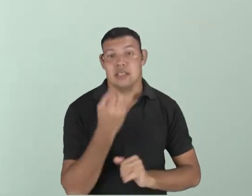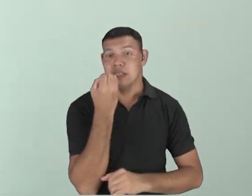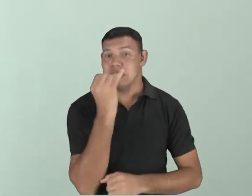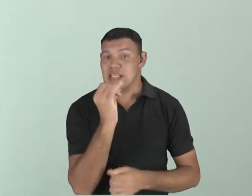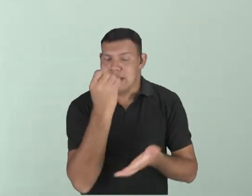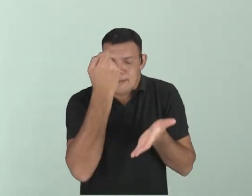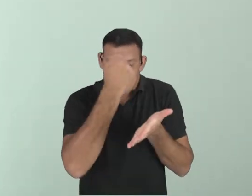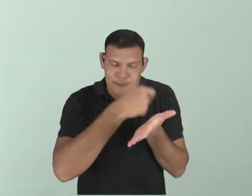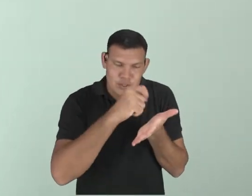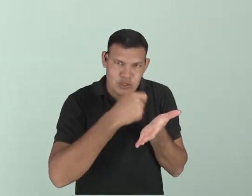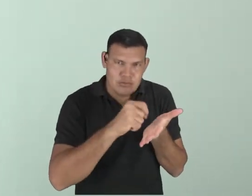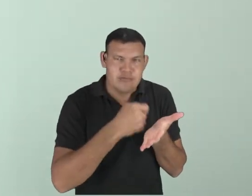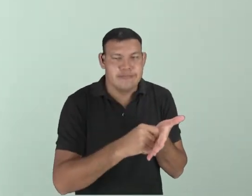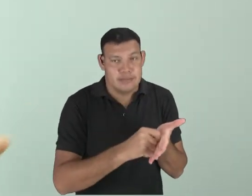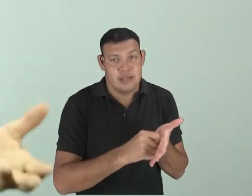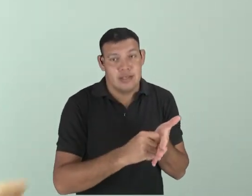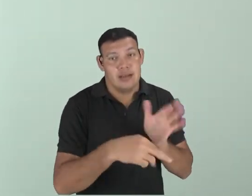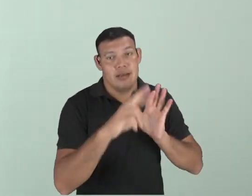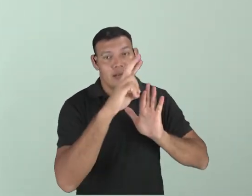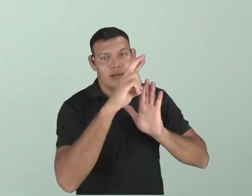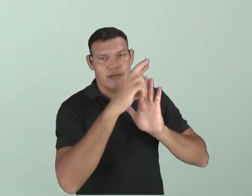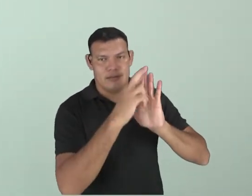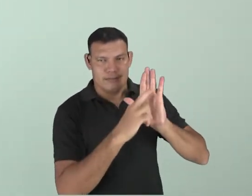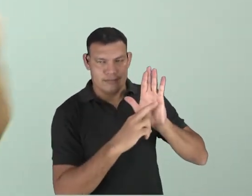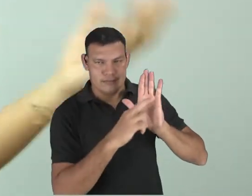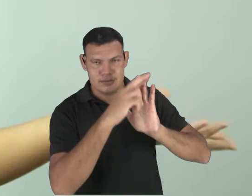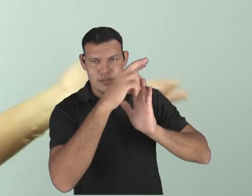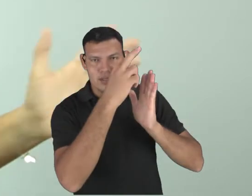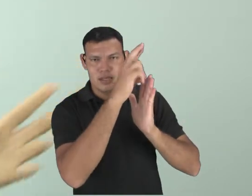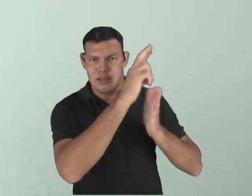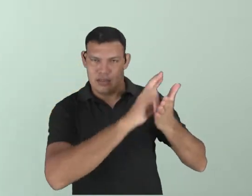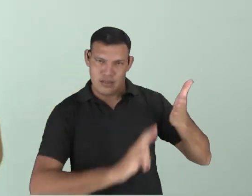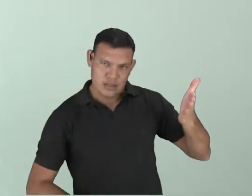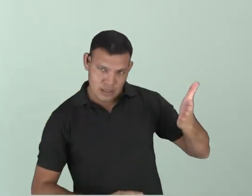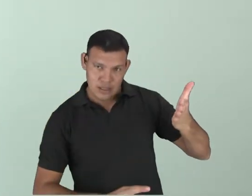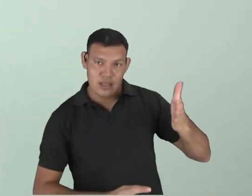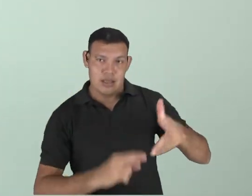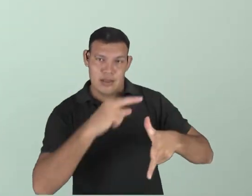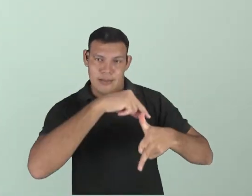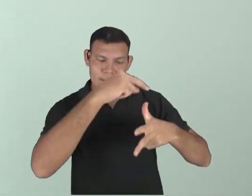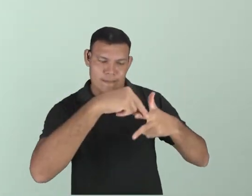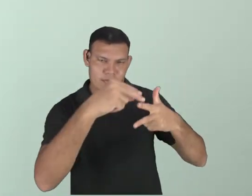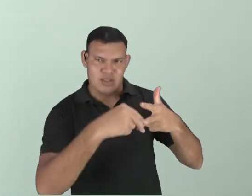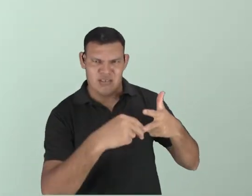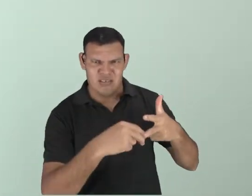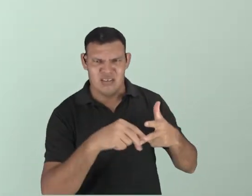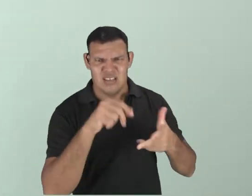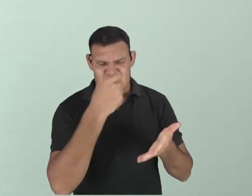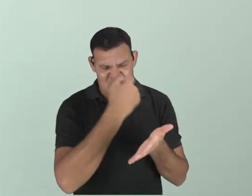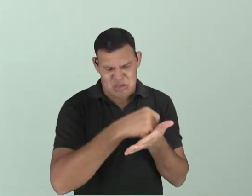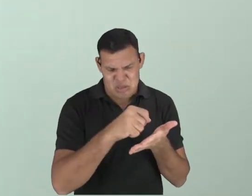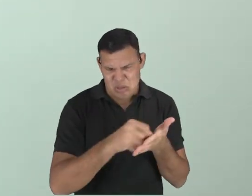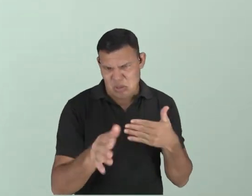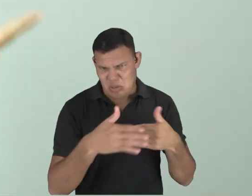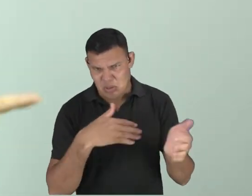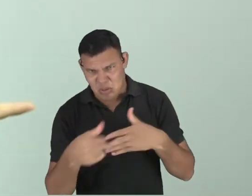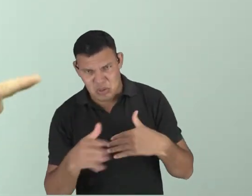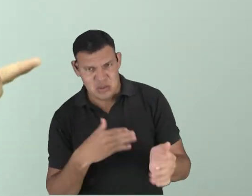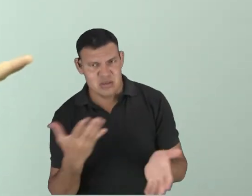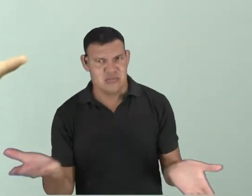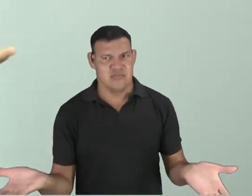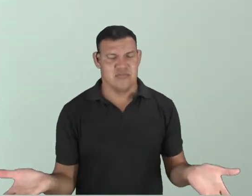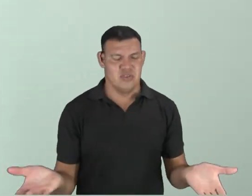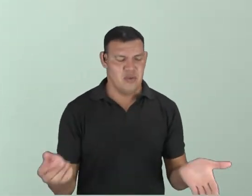estar escrevendo a redação do Enem, você não vai estar escrevendo como você escreve lá nas redes sociais, né? Faltando